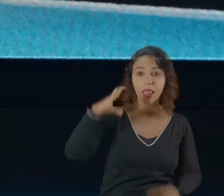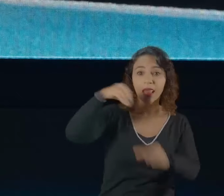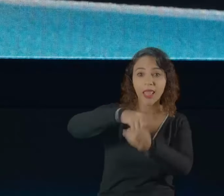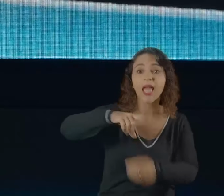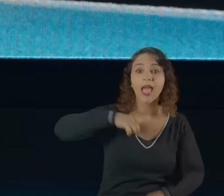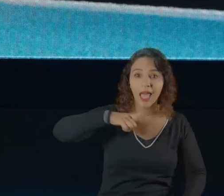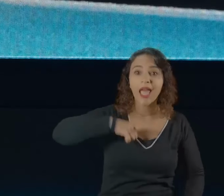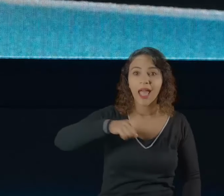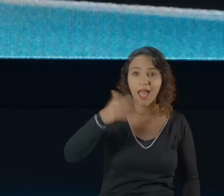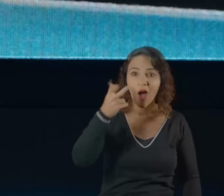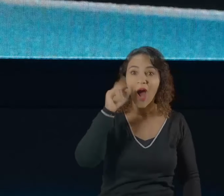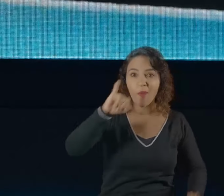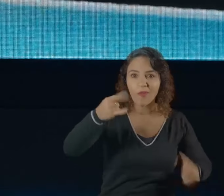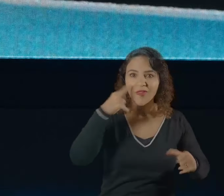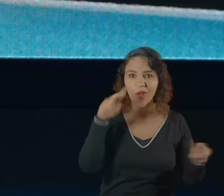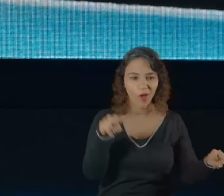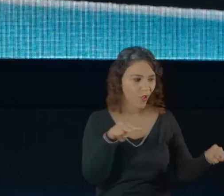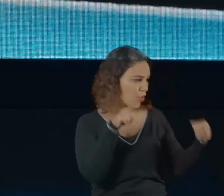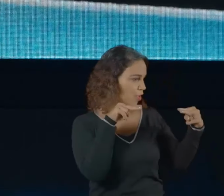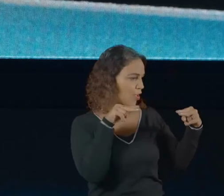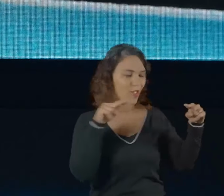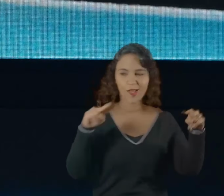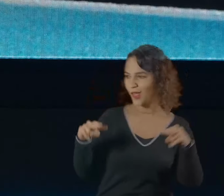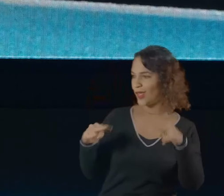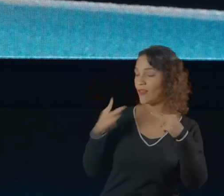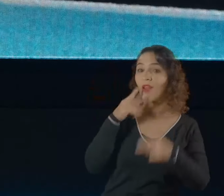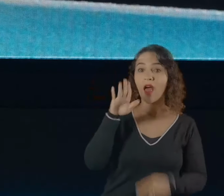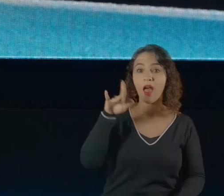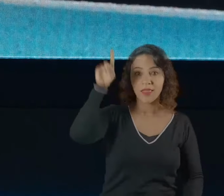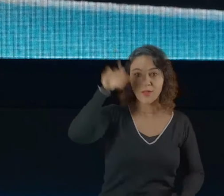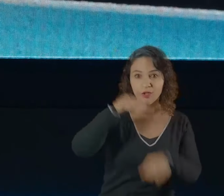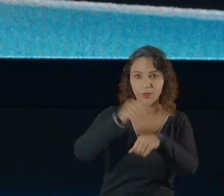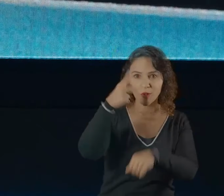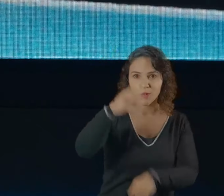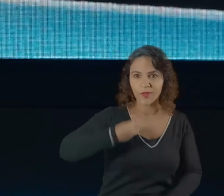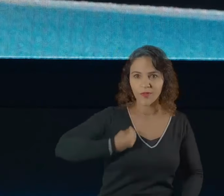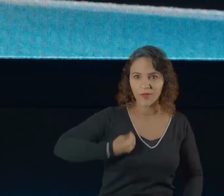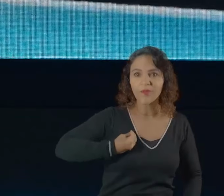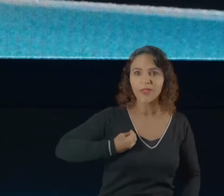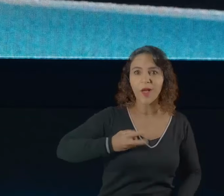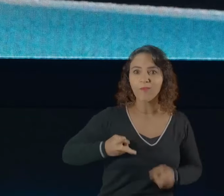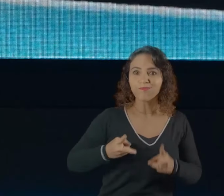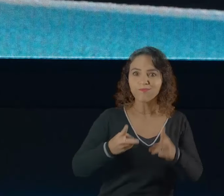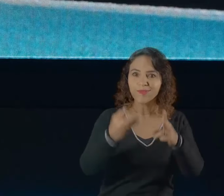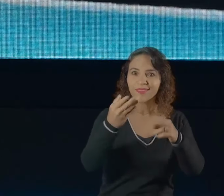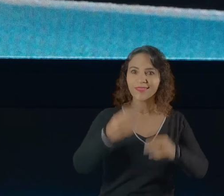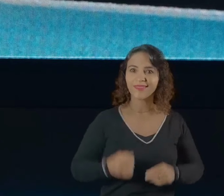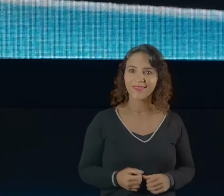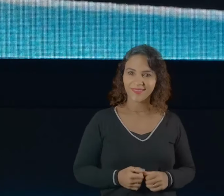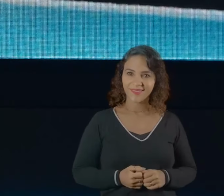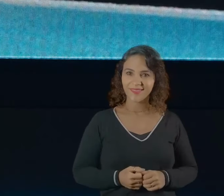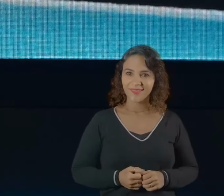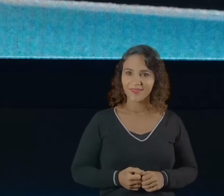valendo. Olhe para a pessoa do teu lado, diga assim: o chamado de Deus para a tua vida ainda está valendo.